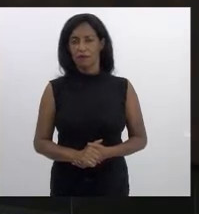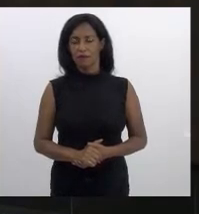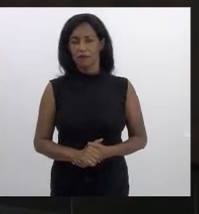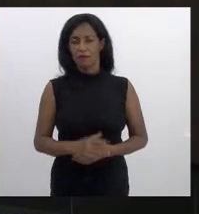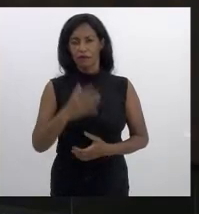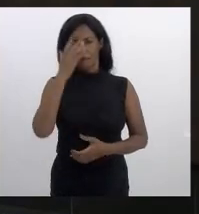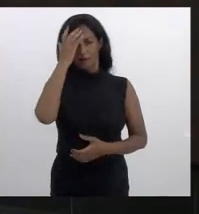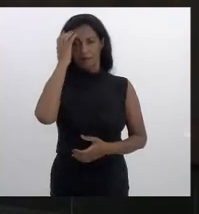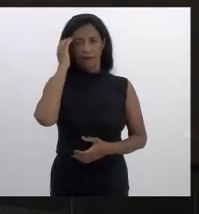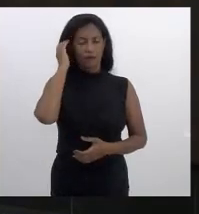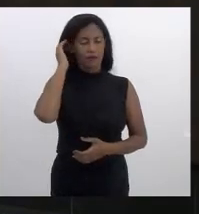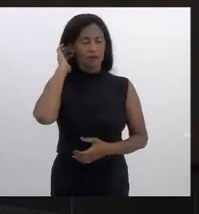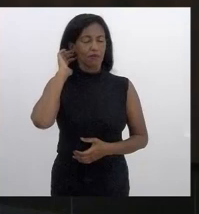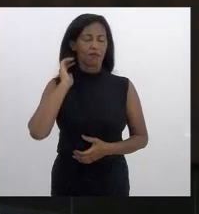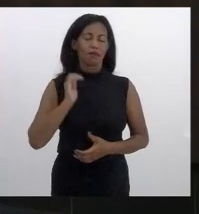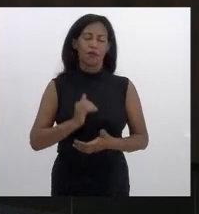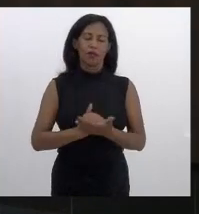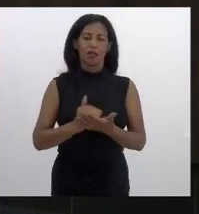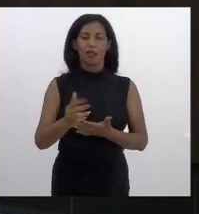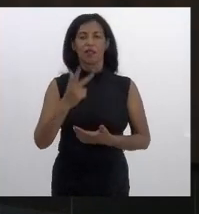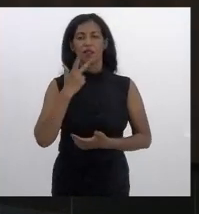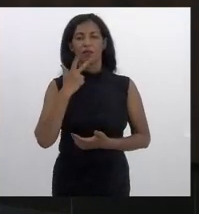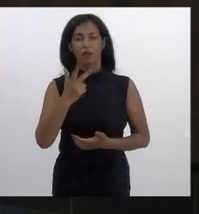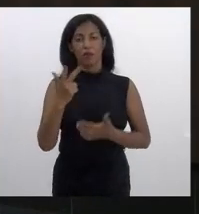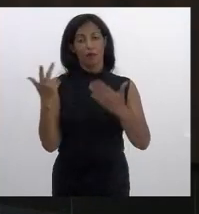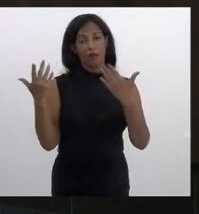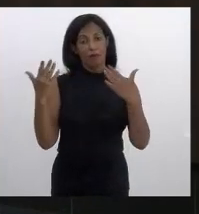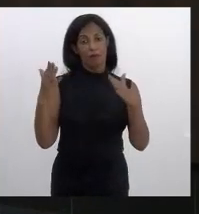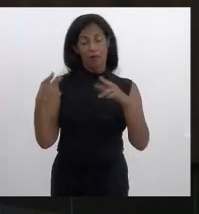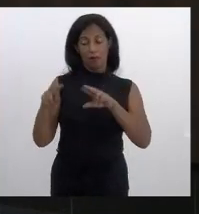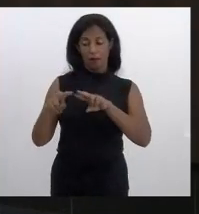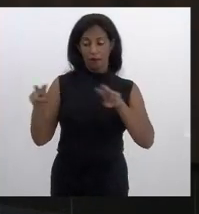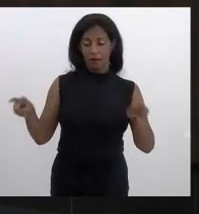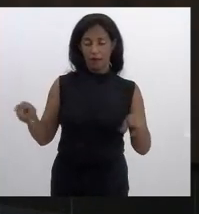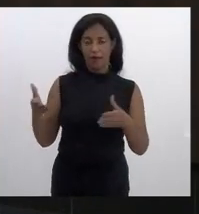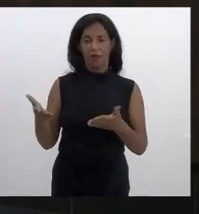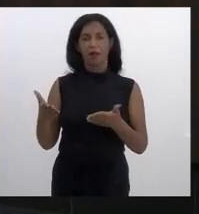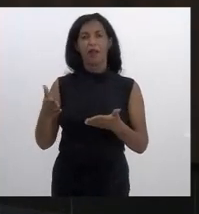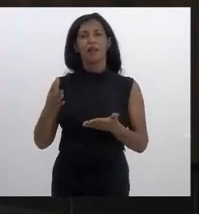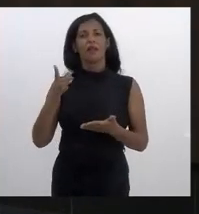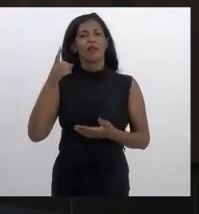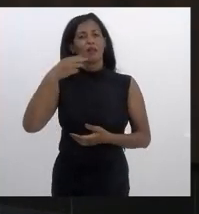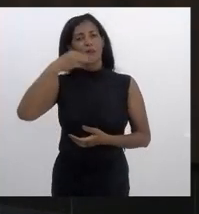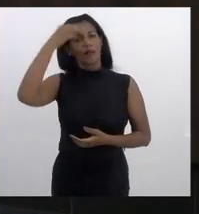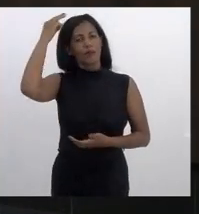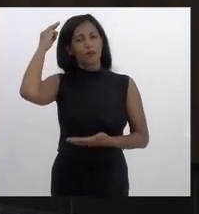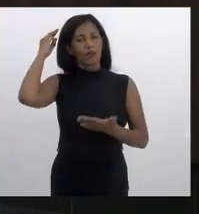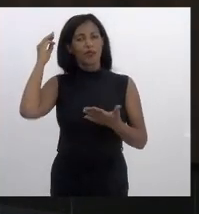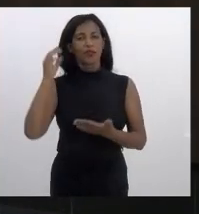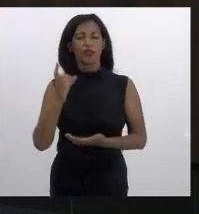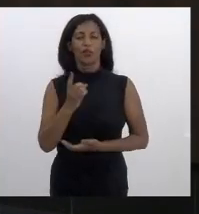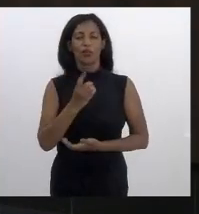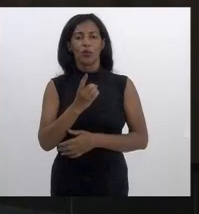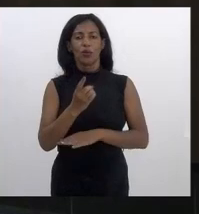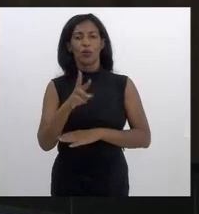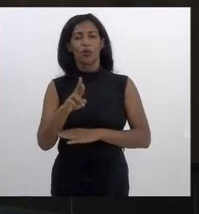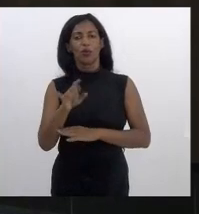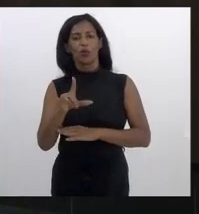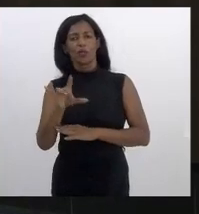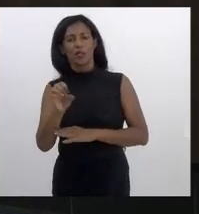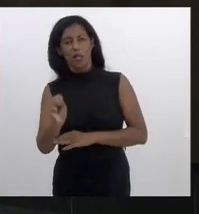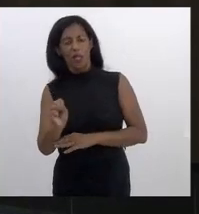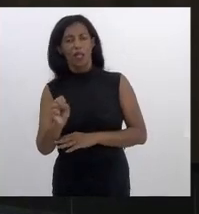e é iniciou minha fala parabenizando a mesa tá em nome do deputado Márcio Pacheco Dr Sérgio Aureliano